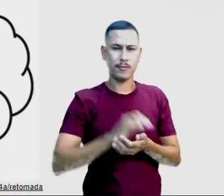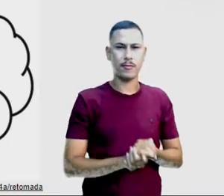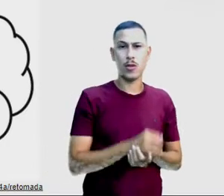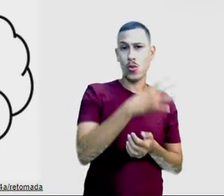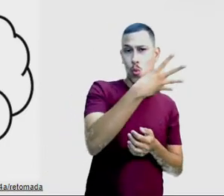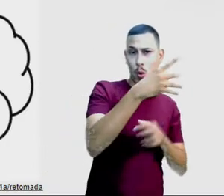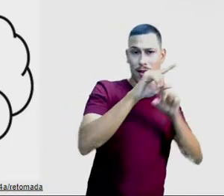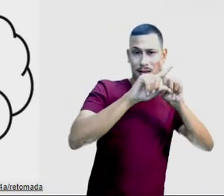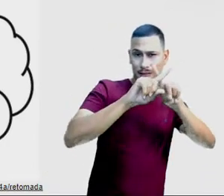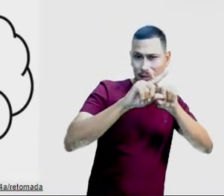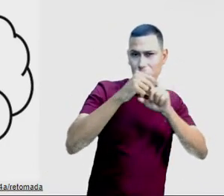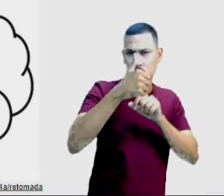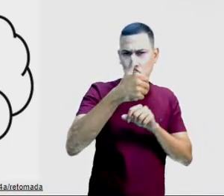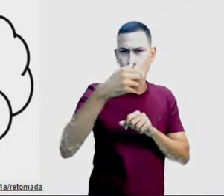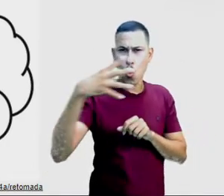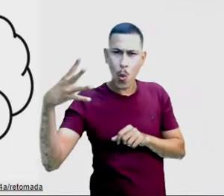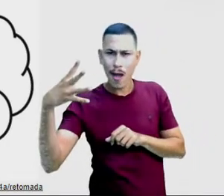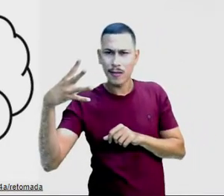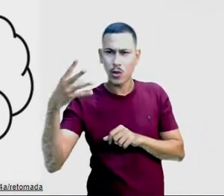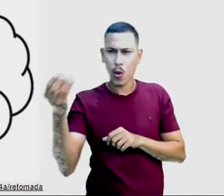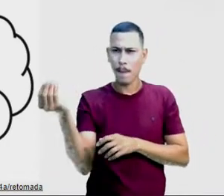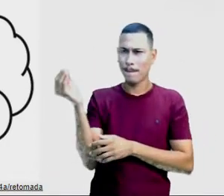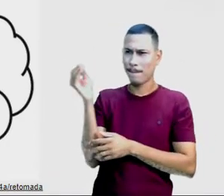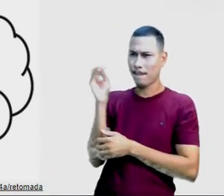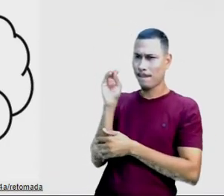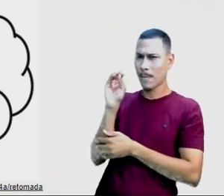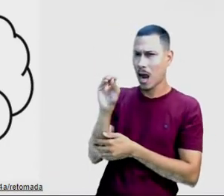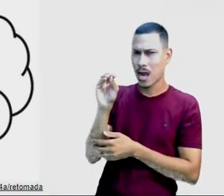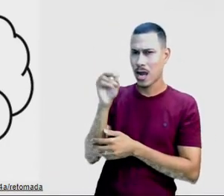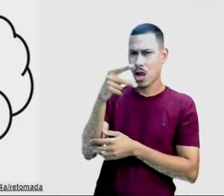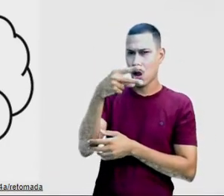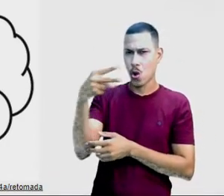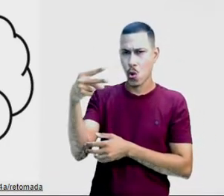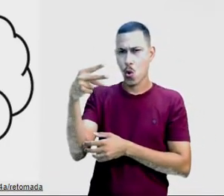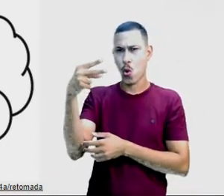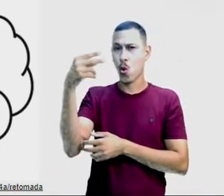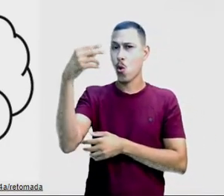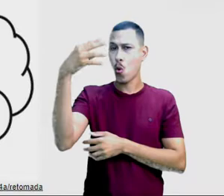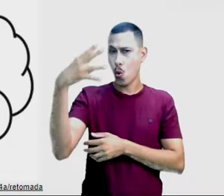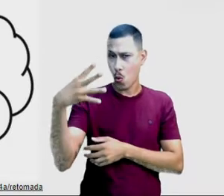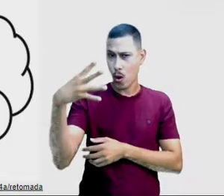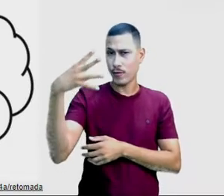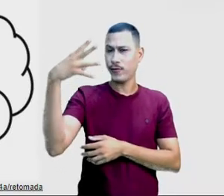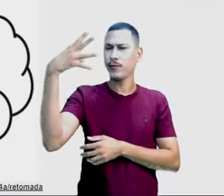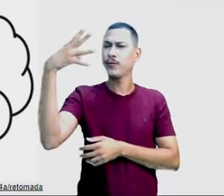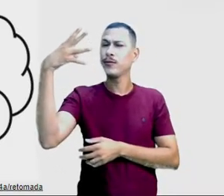Fiquei 44. Acrescentei o zero, não tenho mais 44. Eu tenho